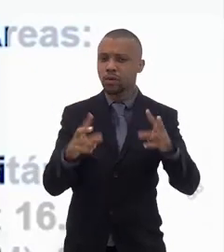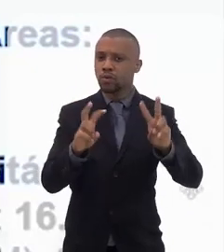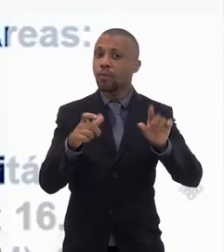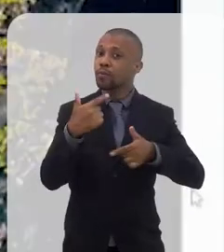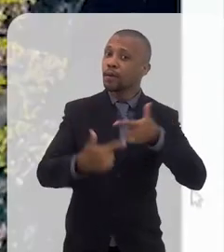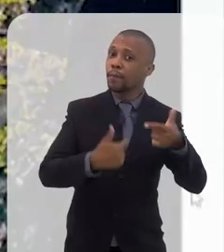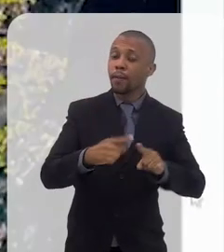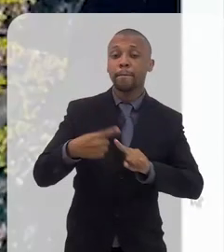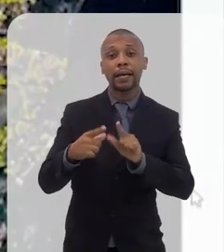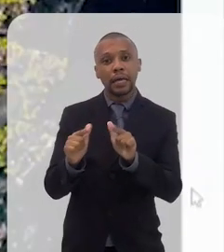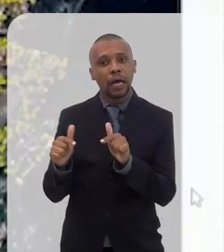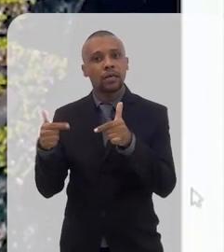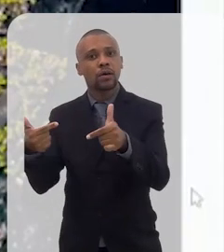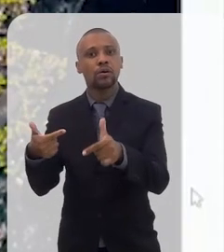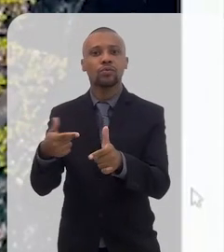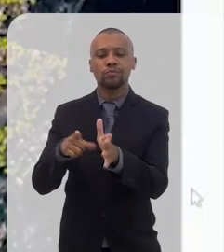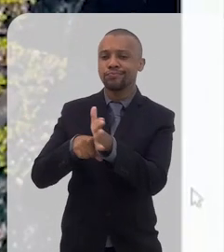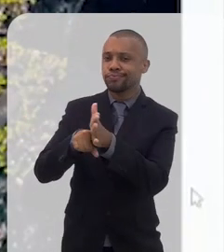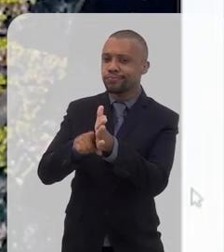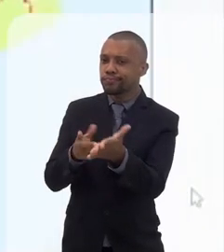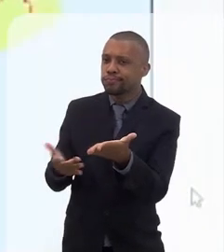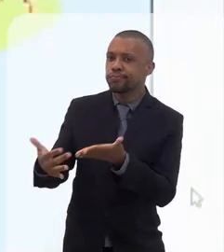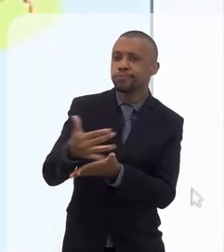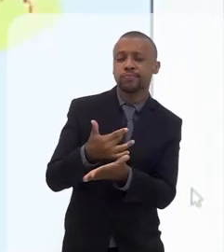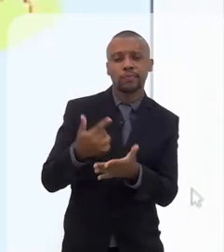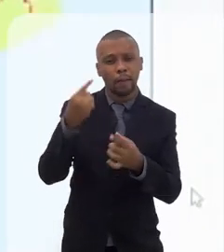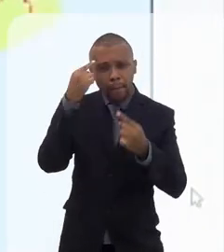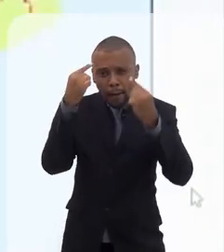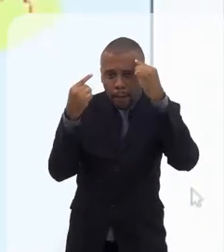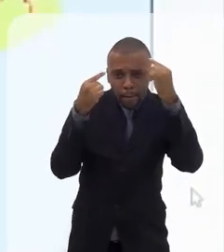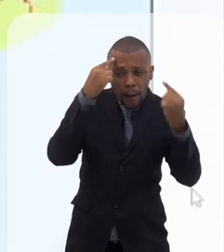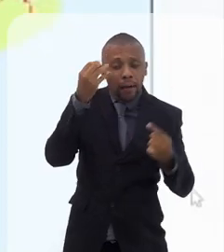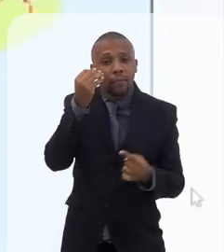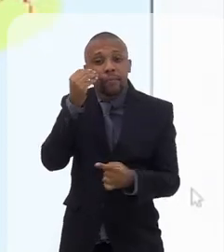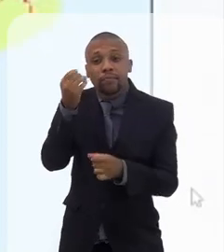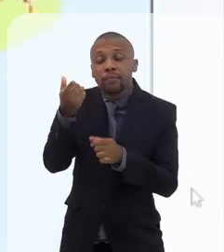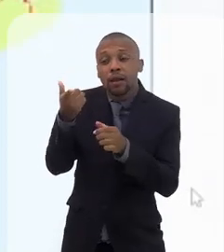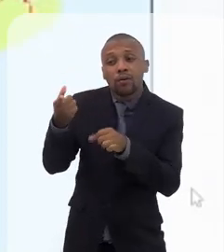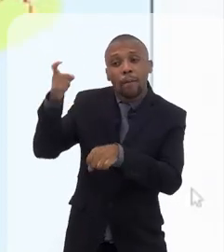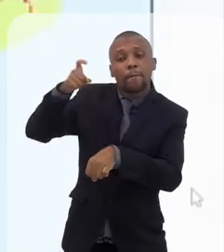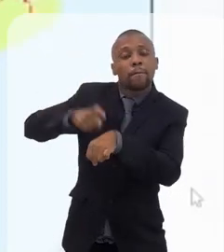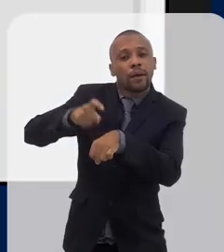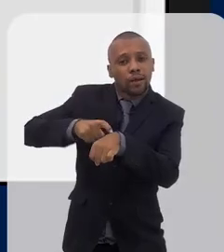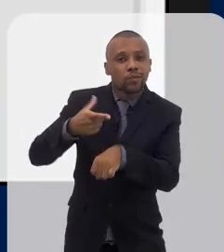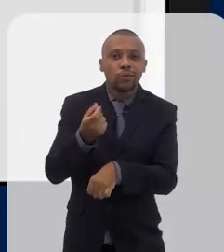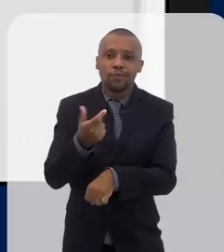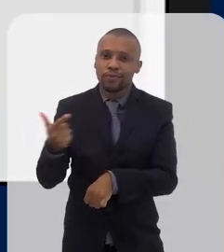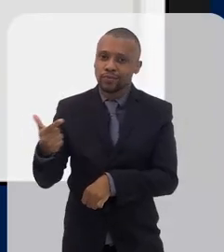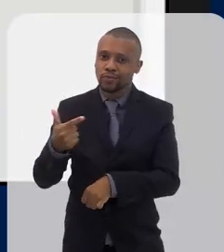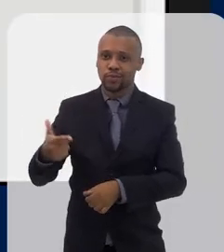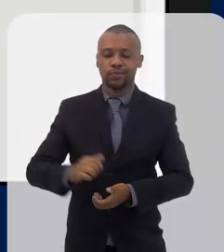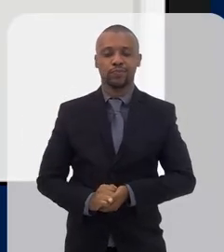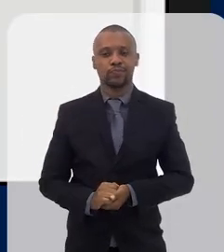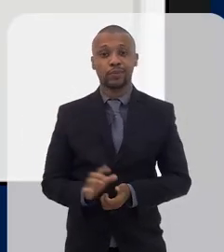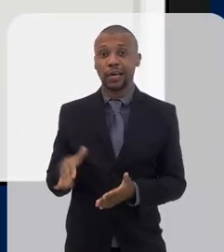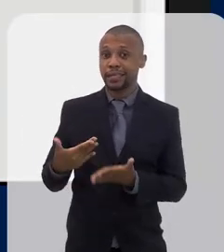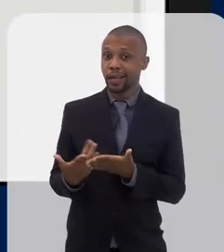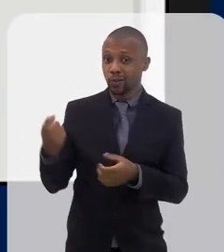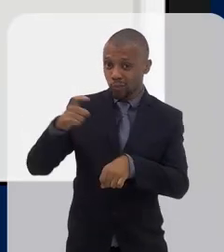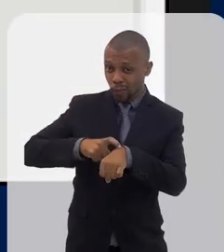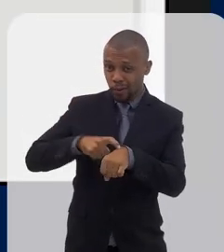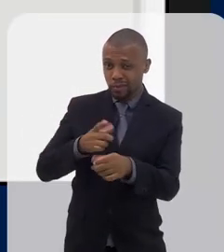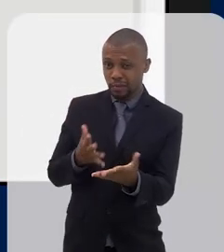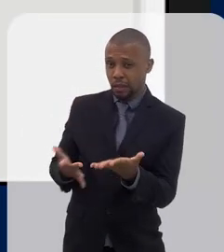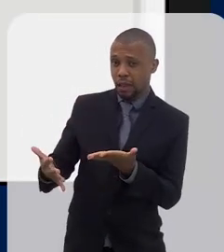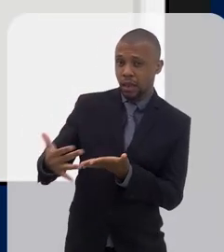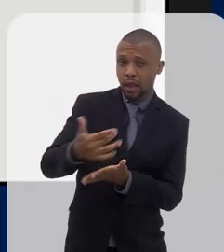e a atuação do Censo, além das inovações previstas para a edição de 2022. Até chegarmos ao momento da coleta,